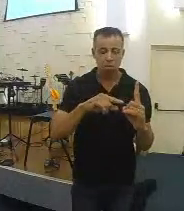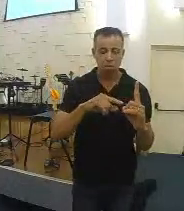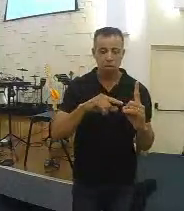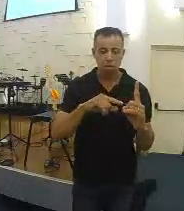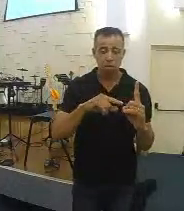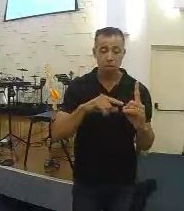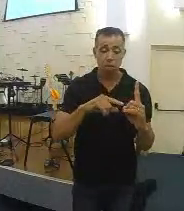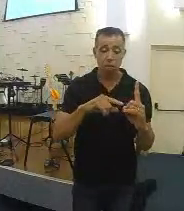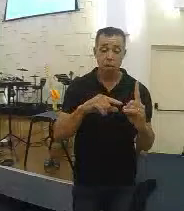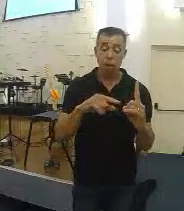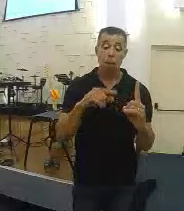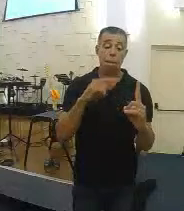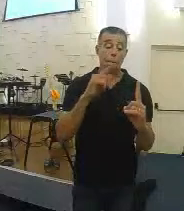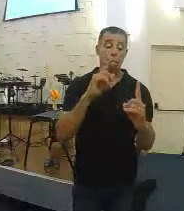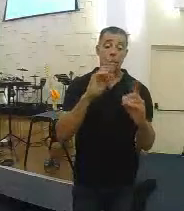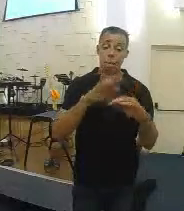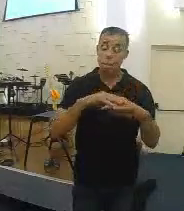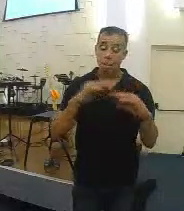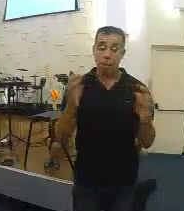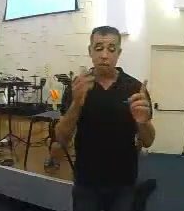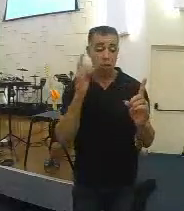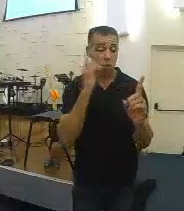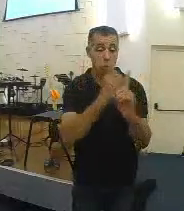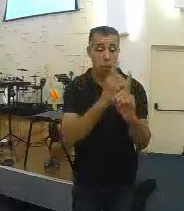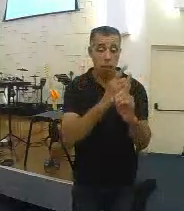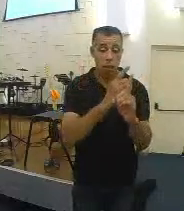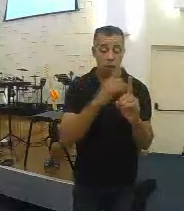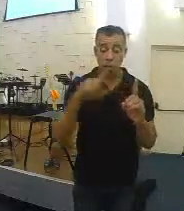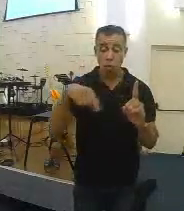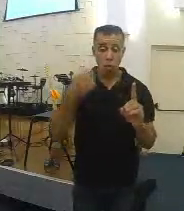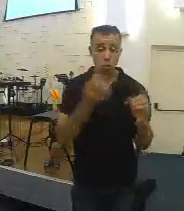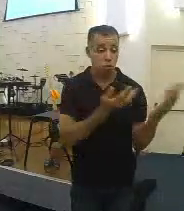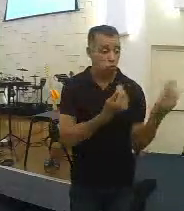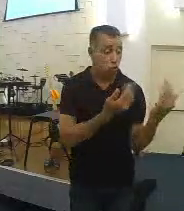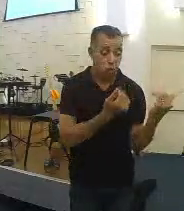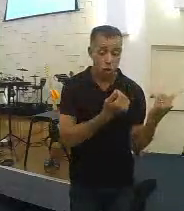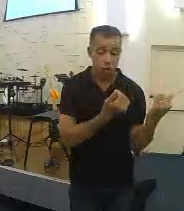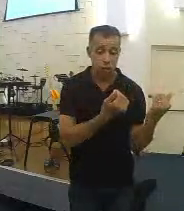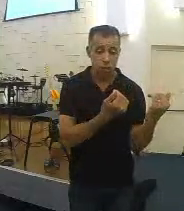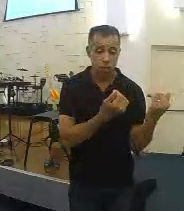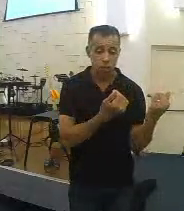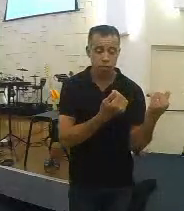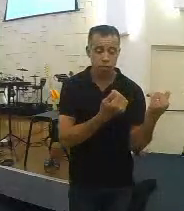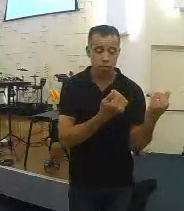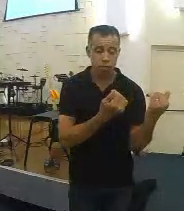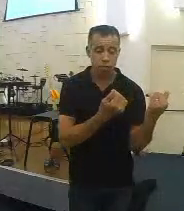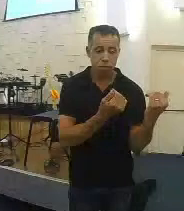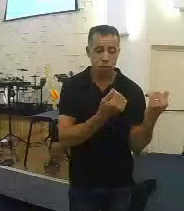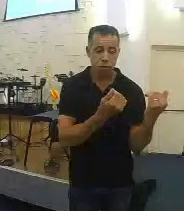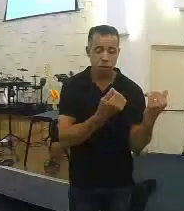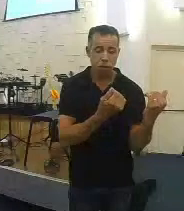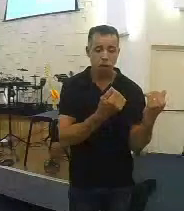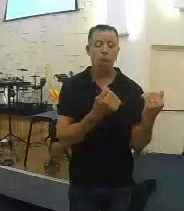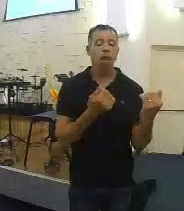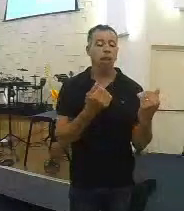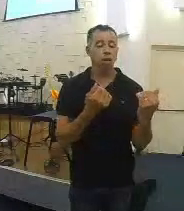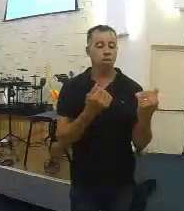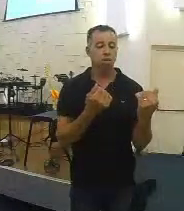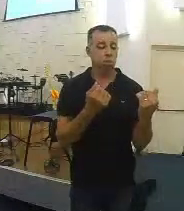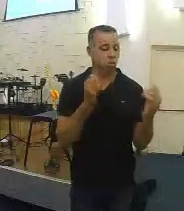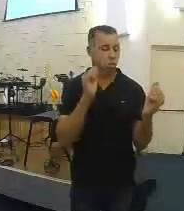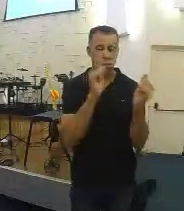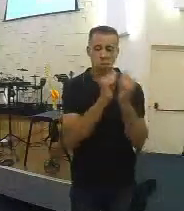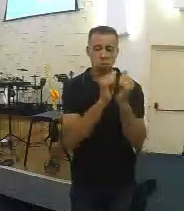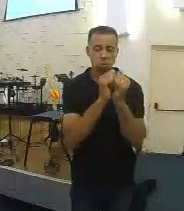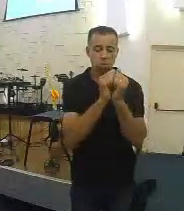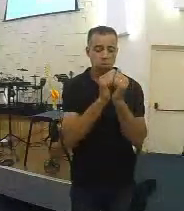um outro jovem que também não sabia para onde estava indo. Sabe quando juntam a fome com a vontade de comer? É